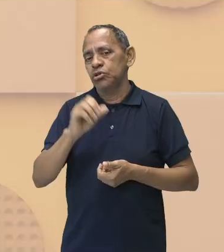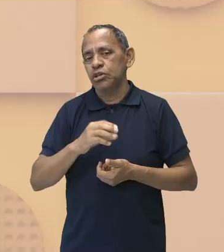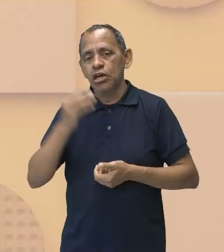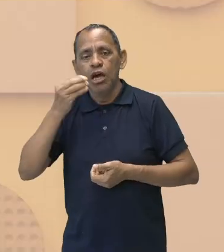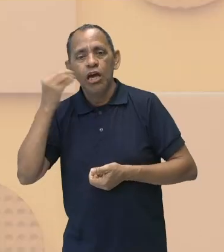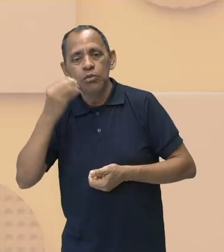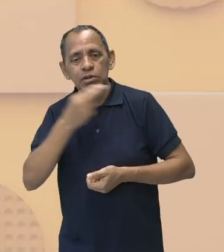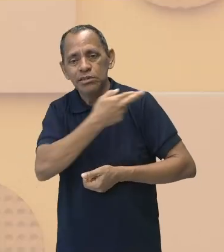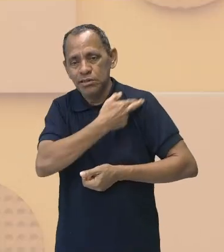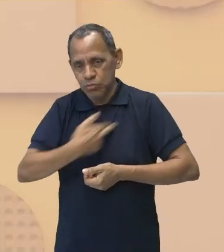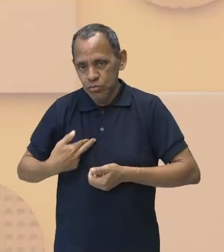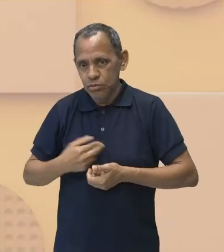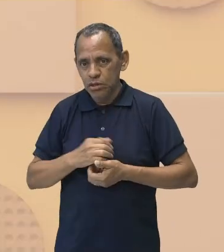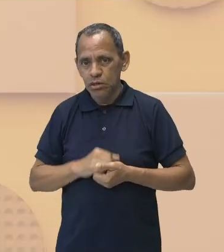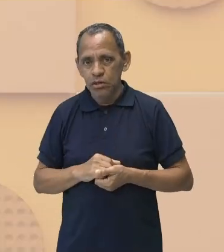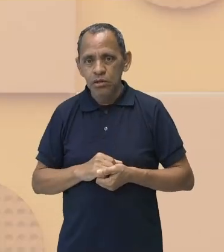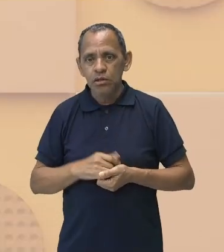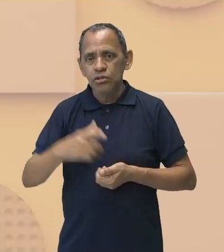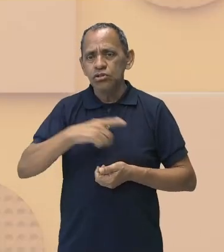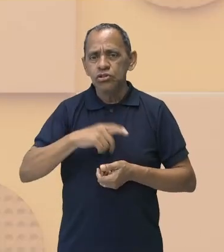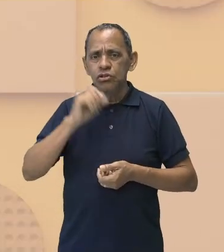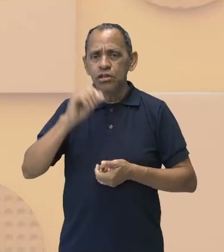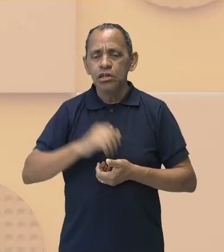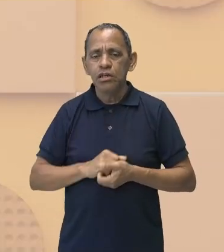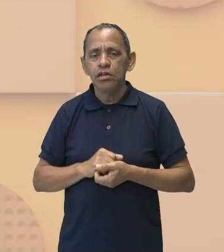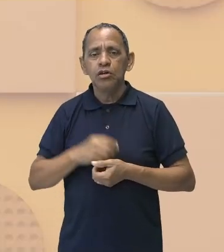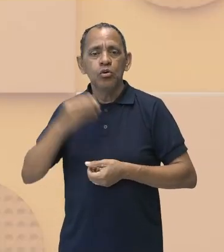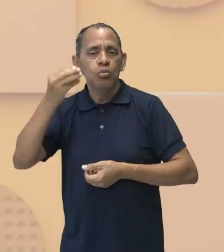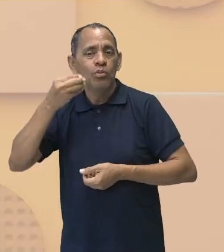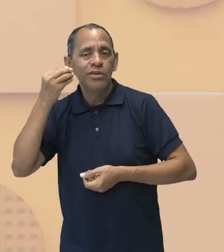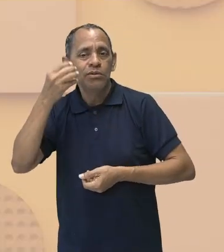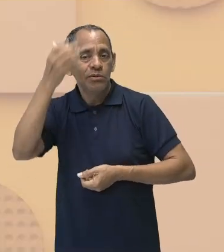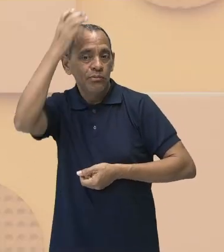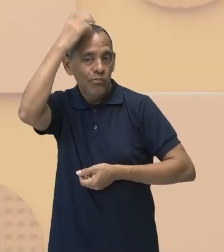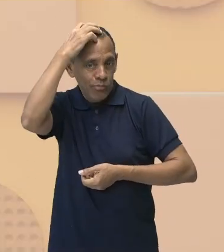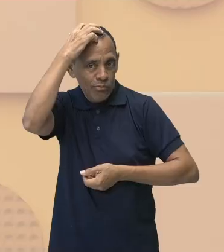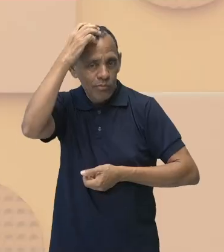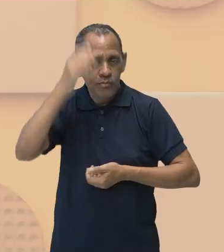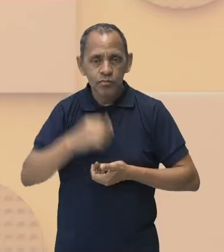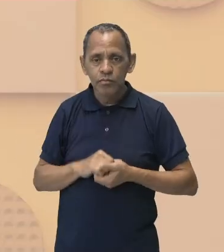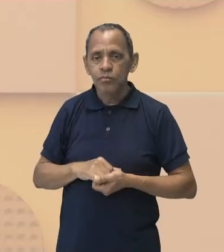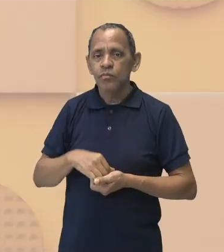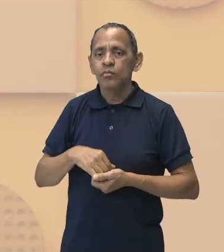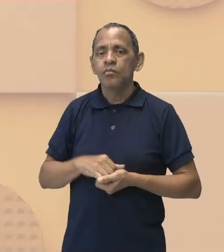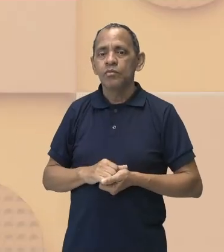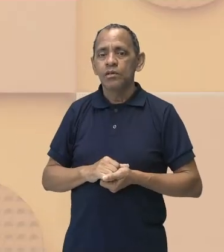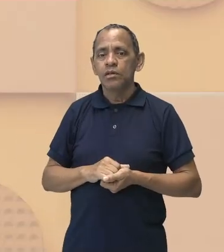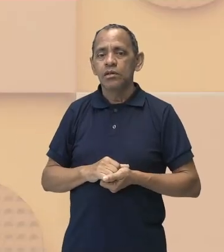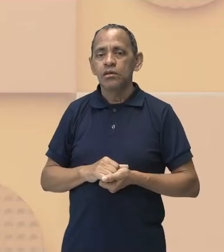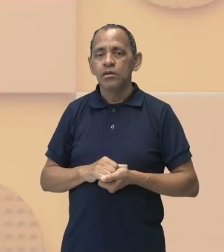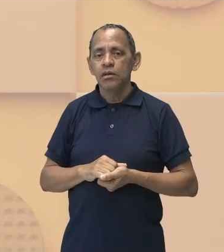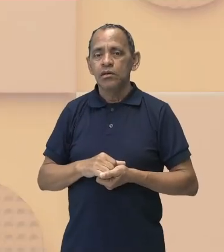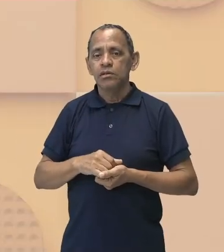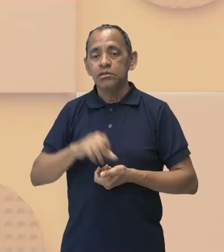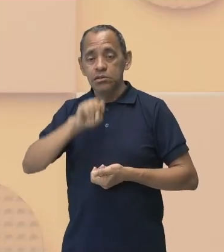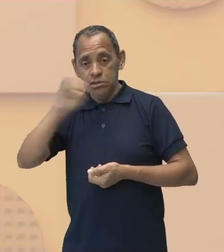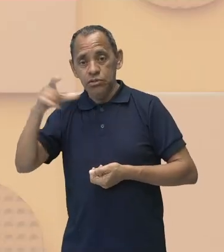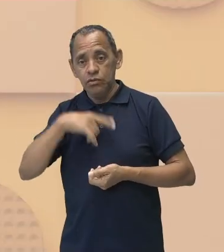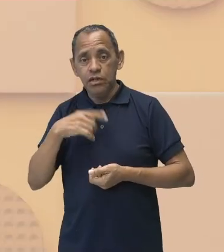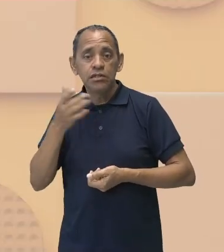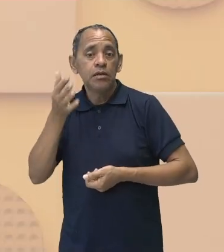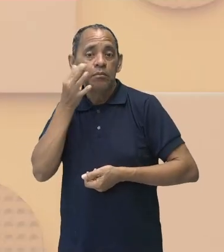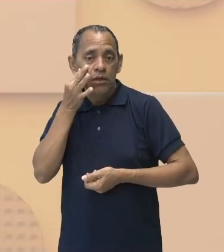experiência republicana. O que se havia era apenas uma experiência monarquista. Então, se houvesse ainda a presença